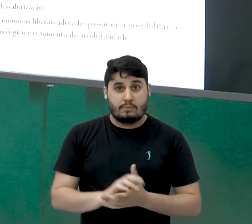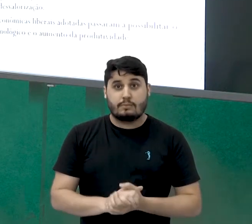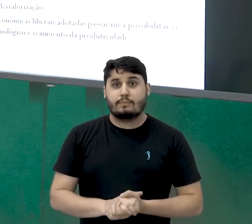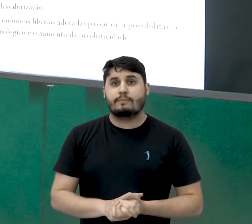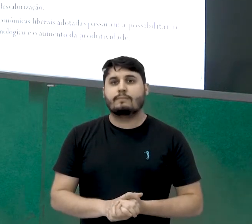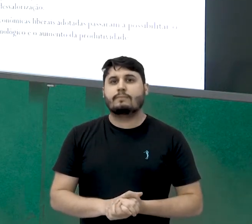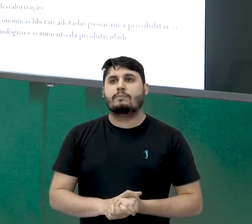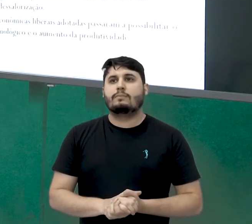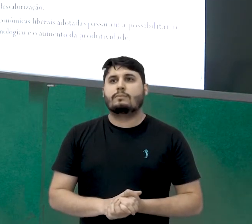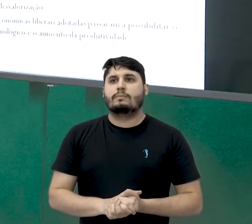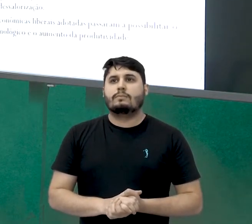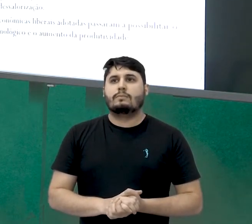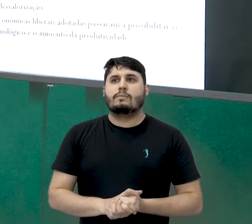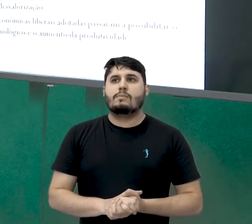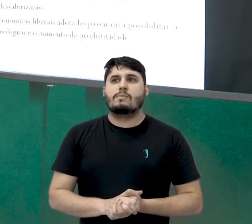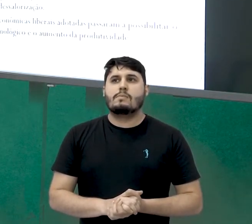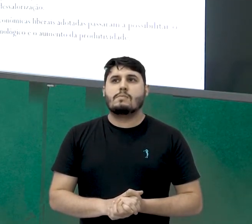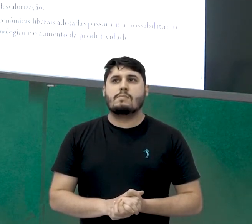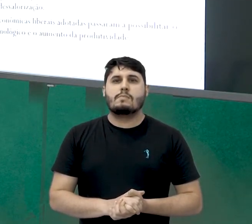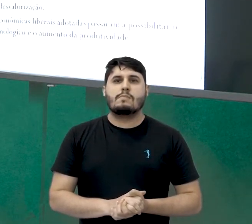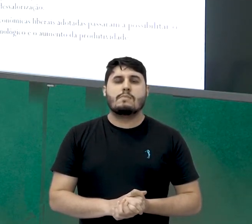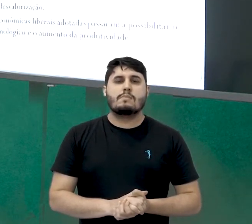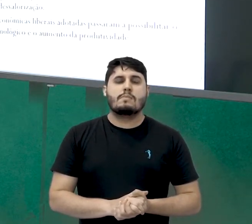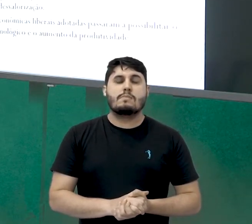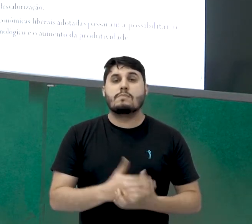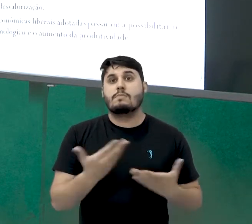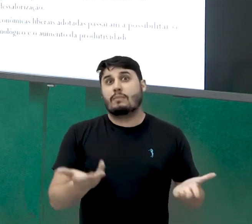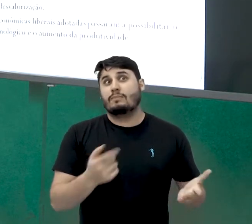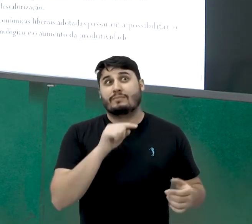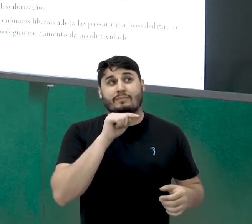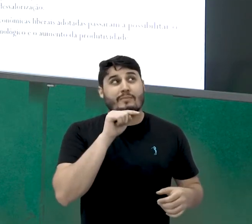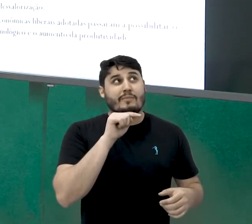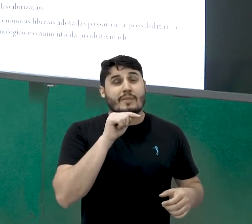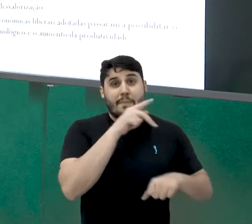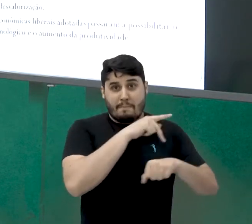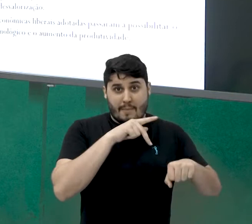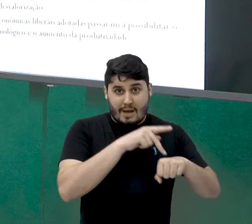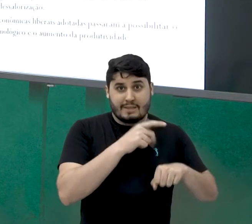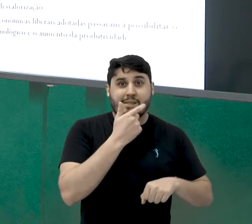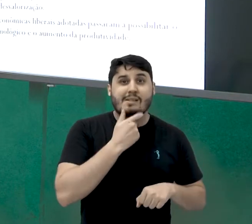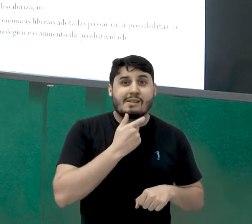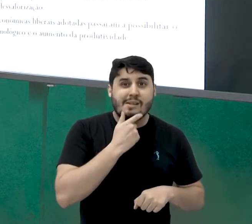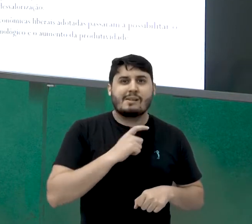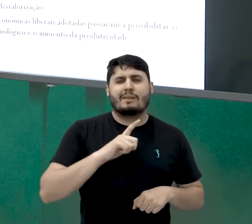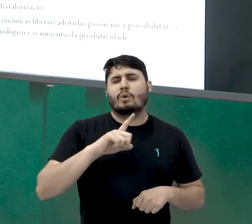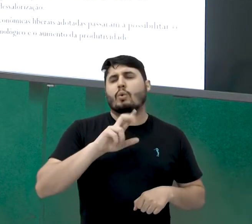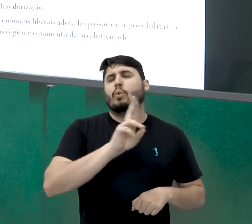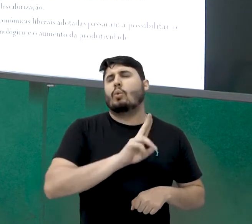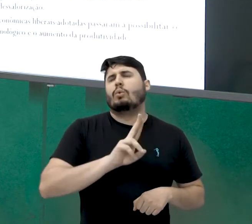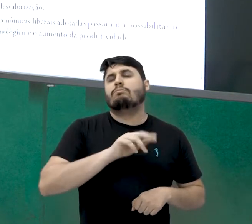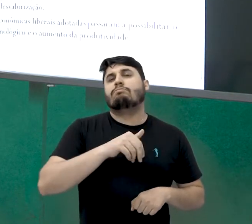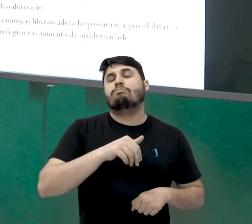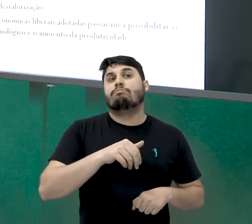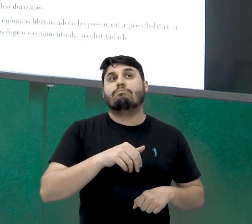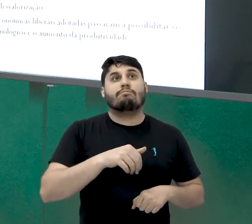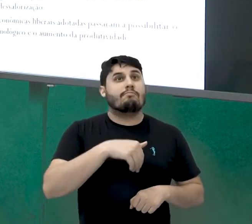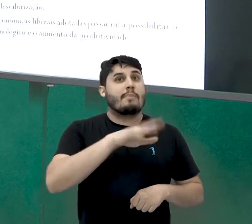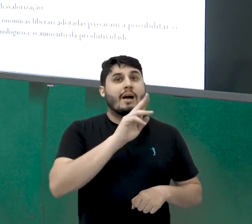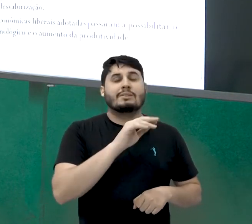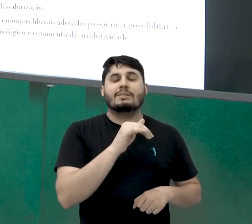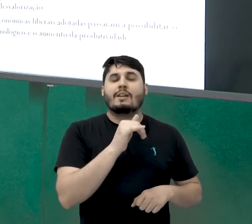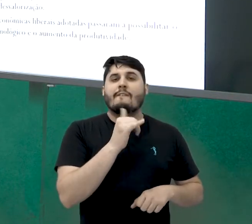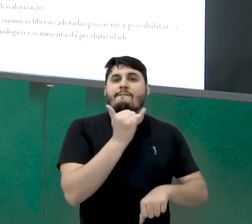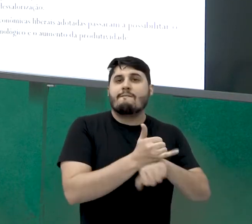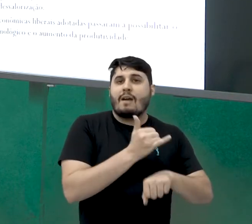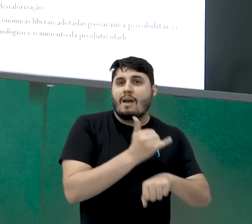A abundância de recursos naturais como ferro, lã e carvão. A Inglaterra, ela tinha muitas colônias, como eu disse logo